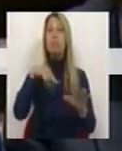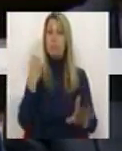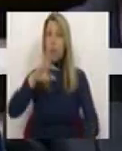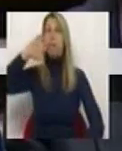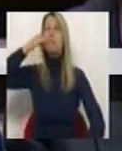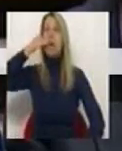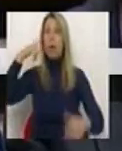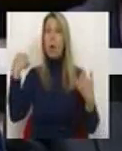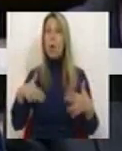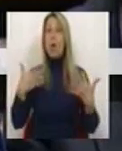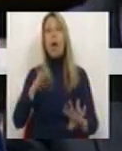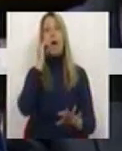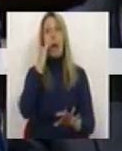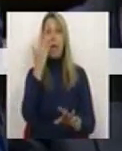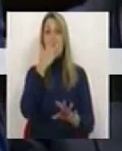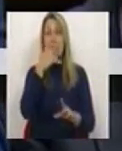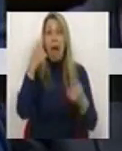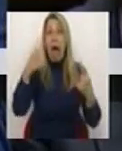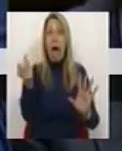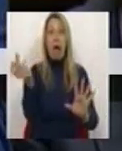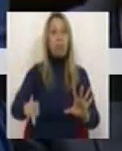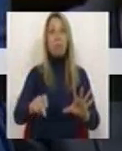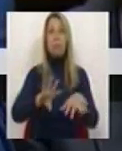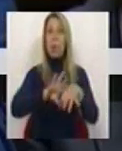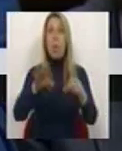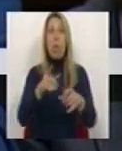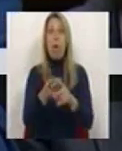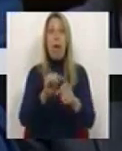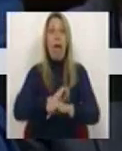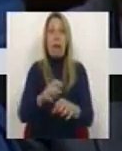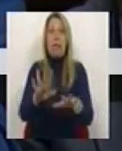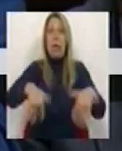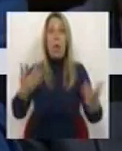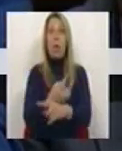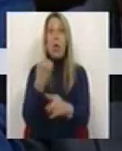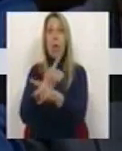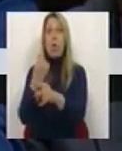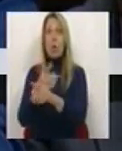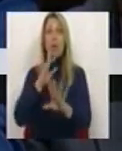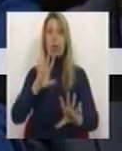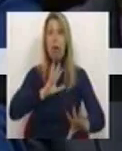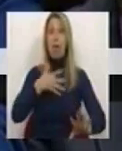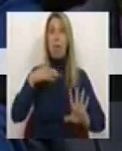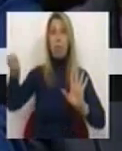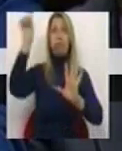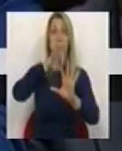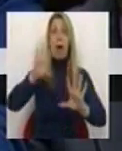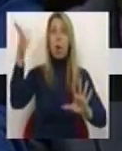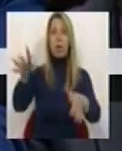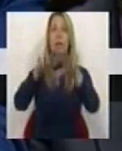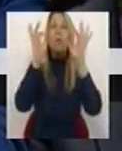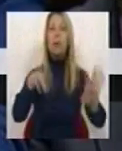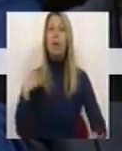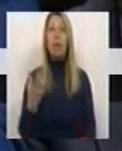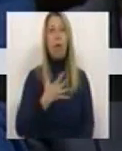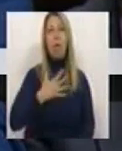se houver um acidente, como já aconteceram vezes demais, em sítios demais do nosso planeta. Nós não queremos em Portugal os desastres